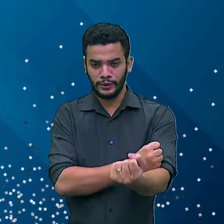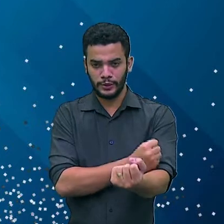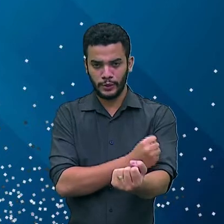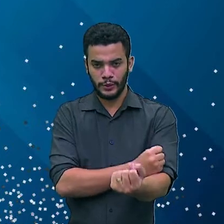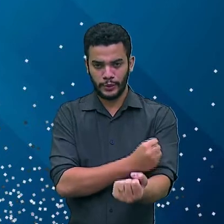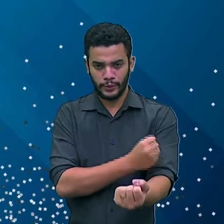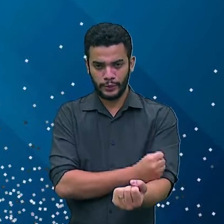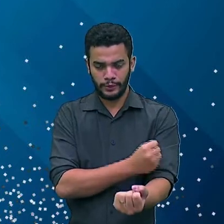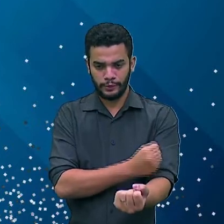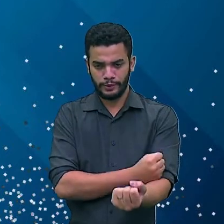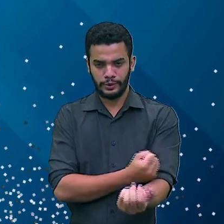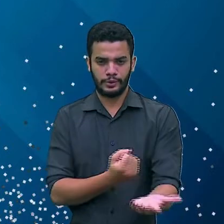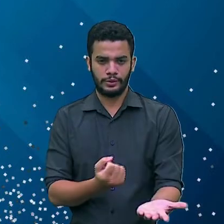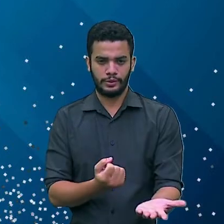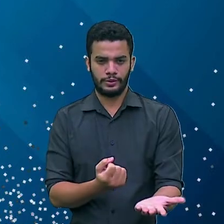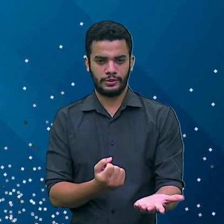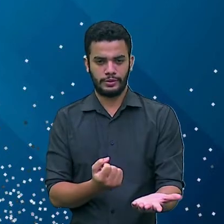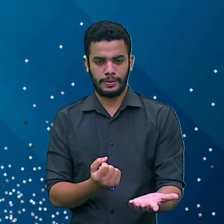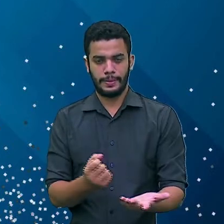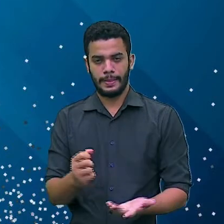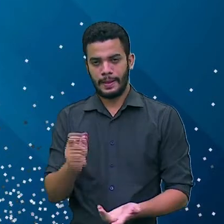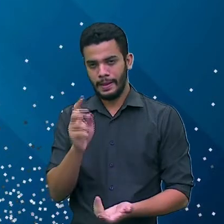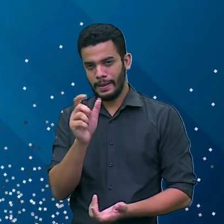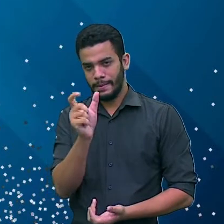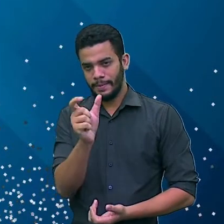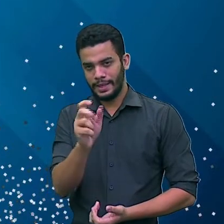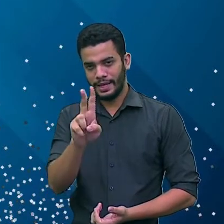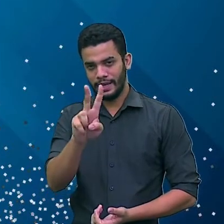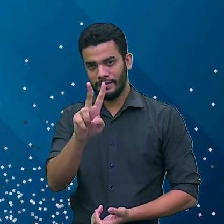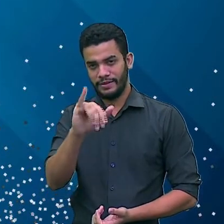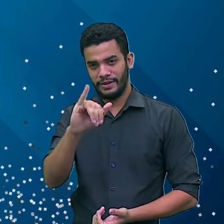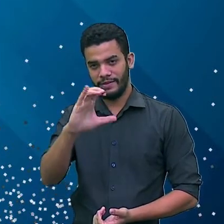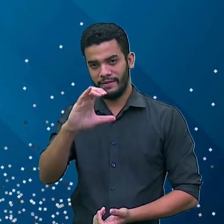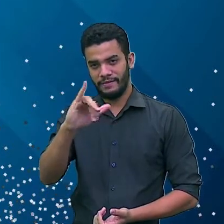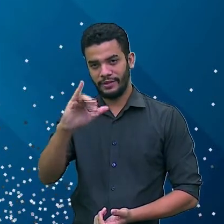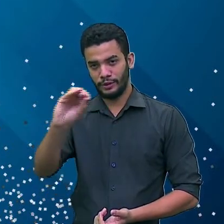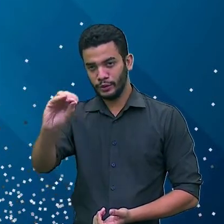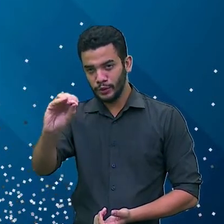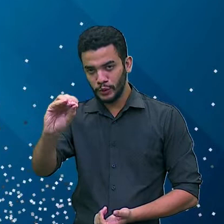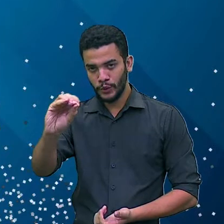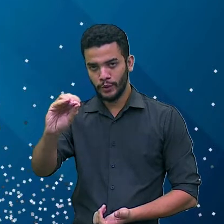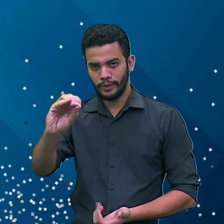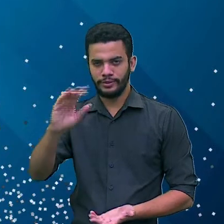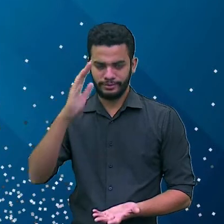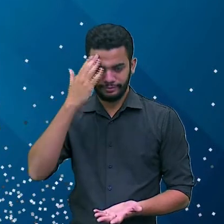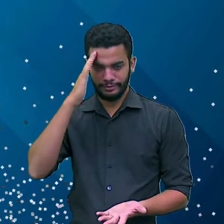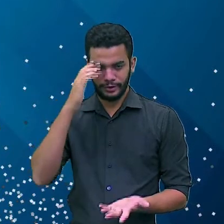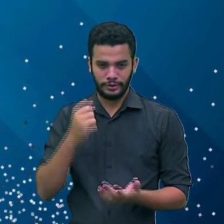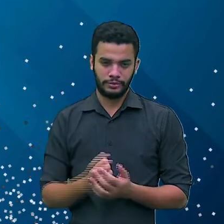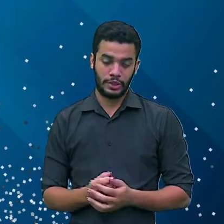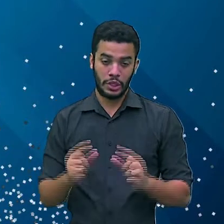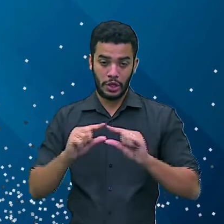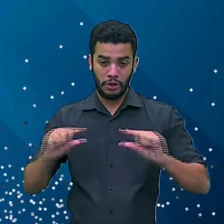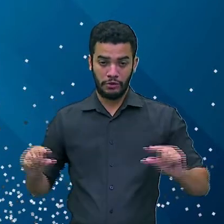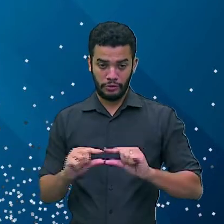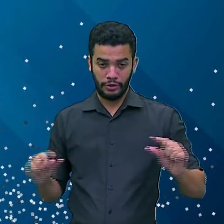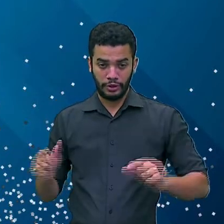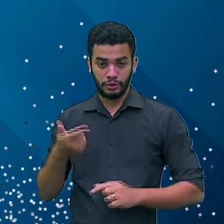caracterizar aí o fumar, que é o sujeito. A amizade é uma recompensa.